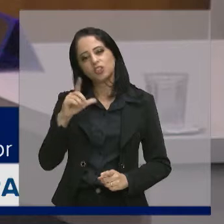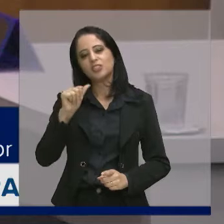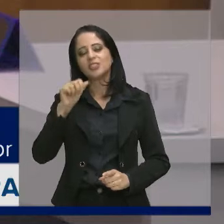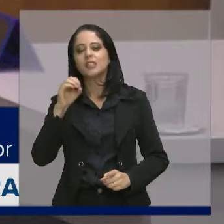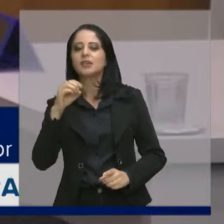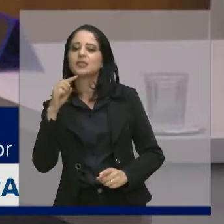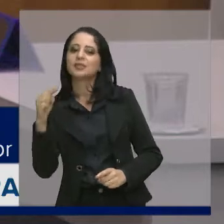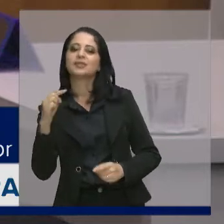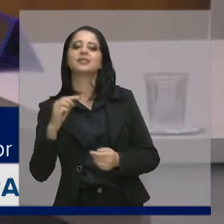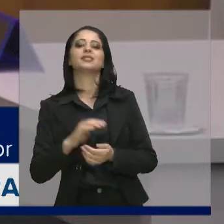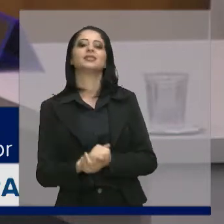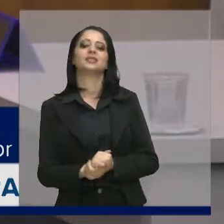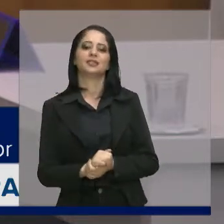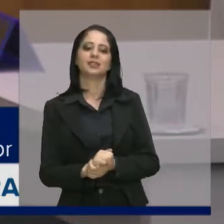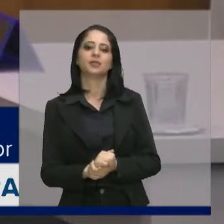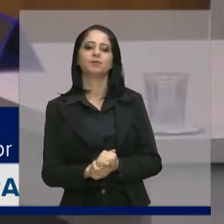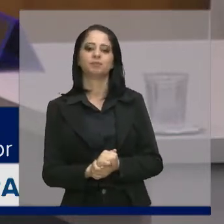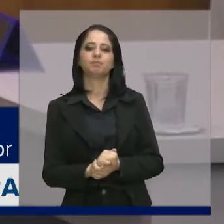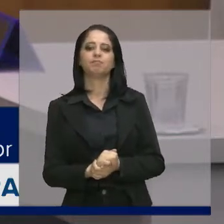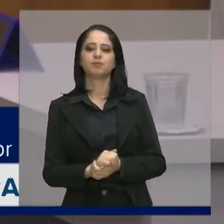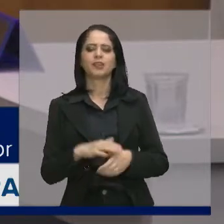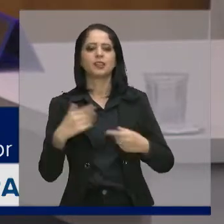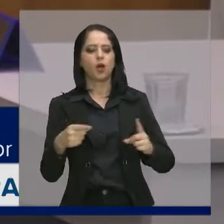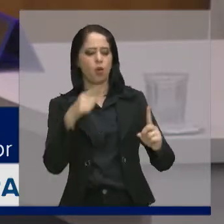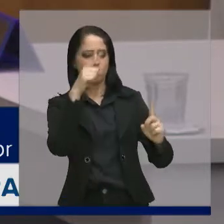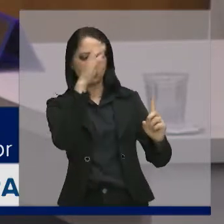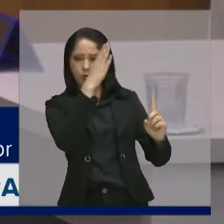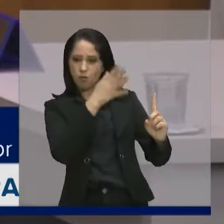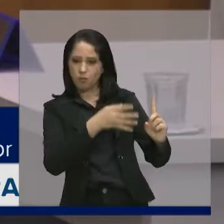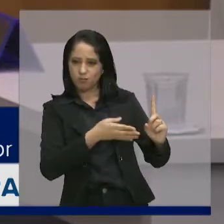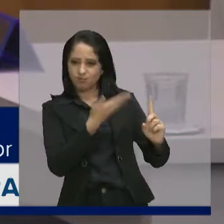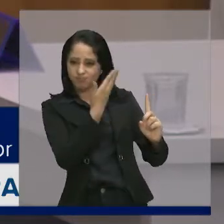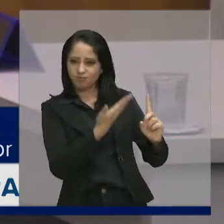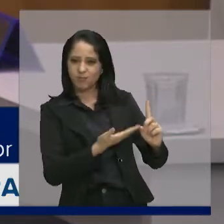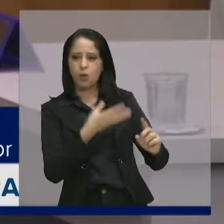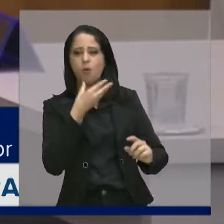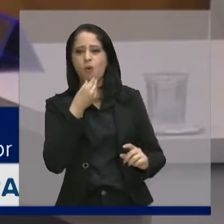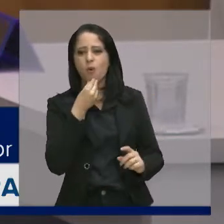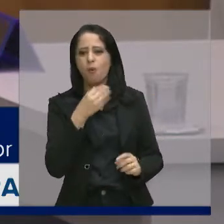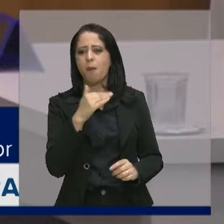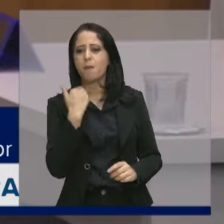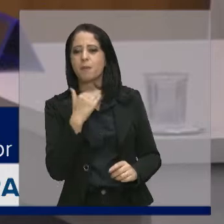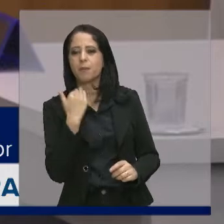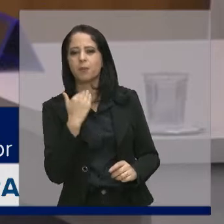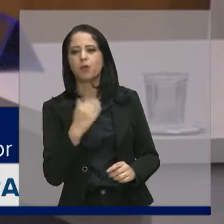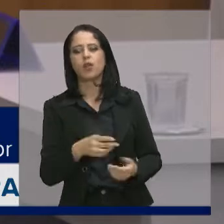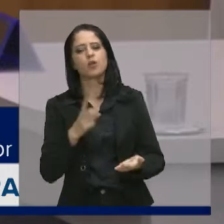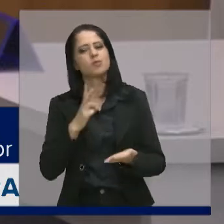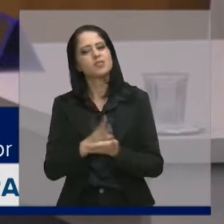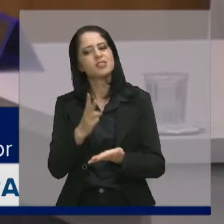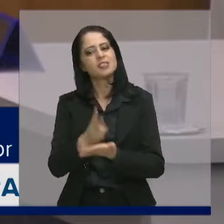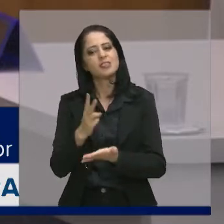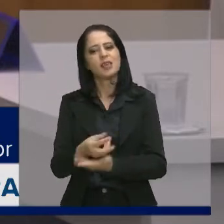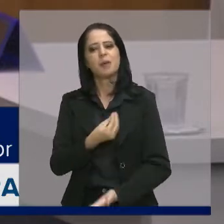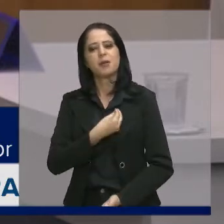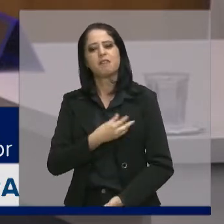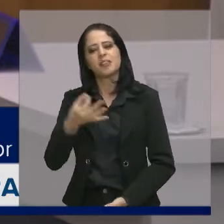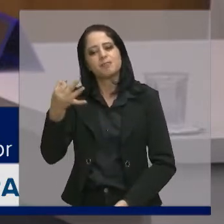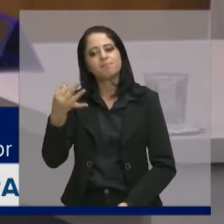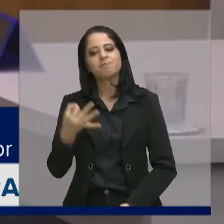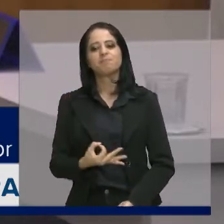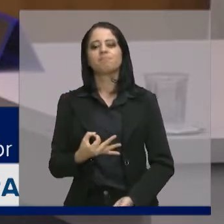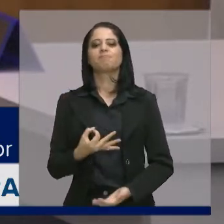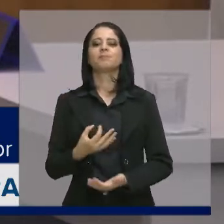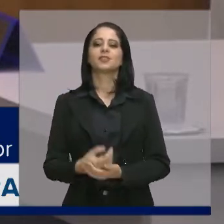que eles entendiam o Xandão como uma pessoa ímpar, amigo de todos e ativo no futebol amador de São José dos Campos, que